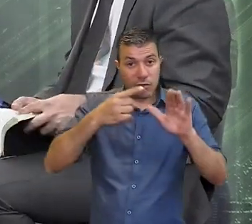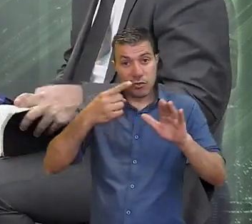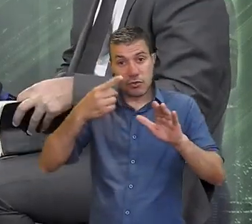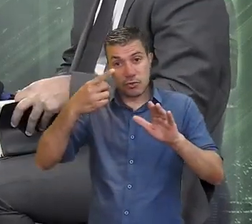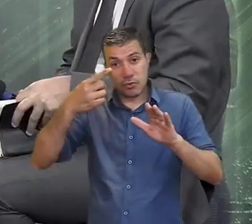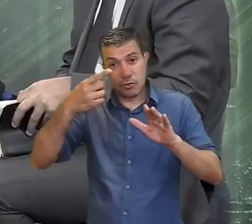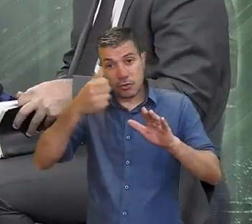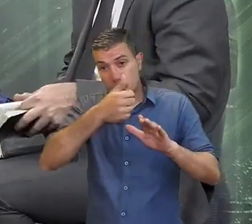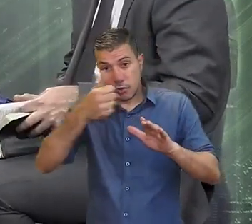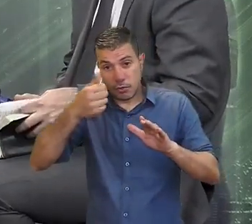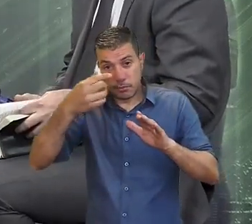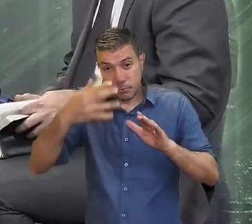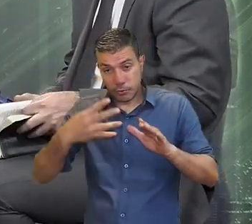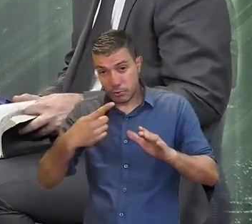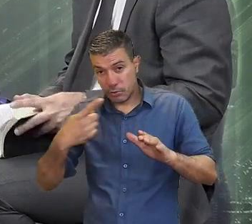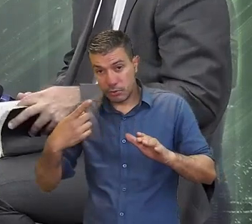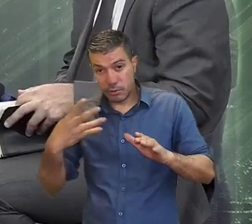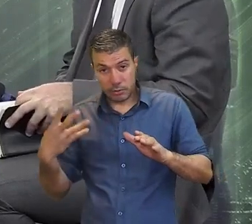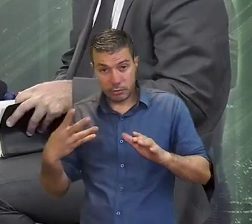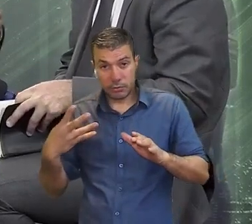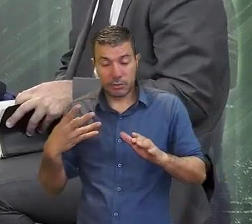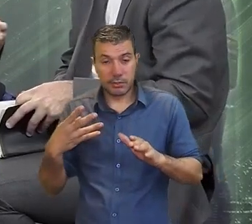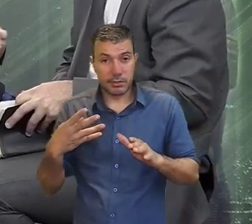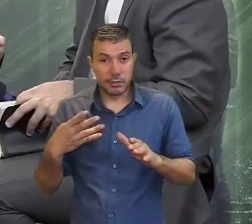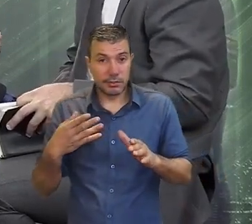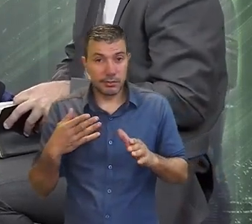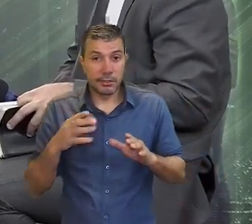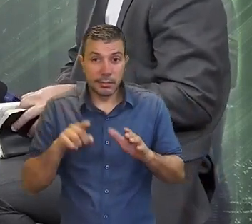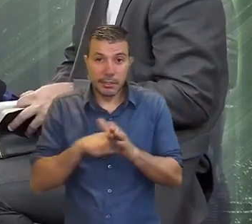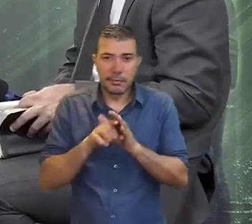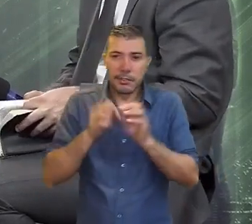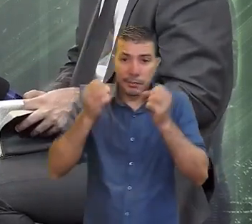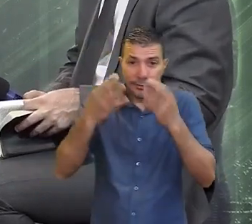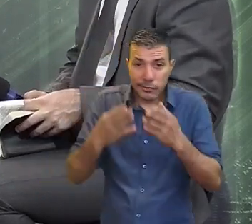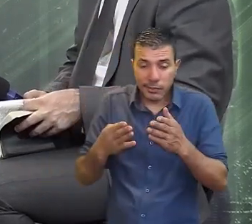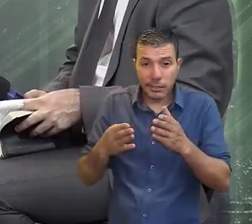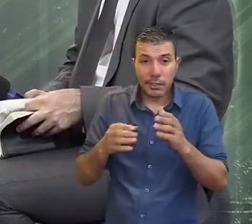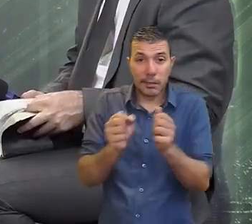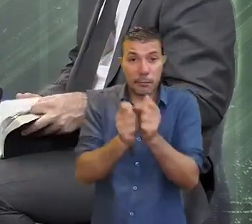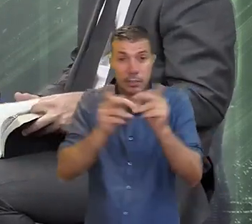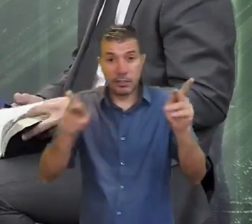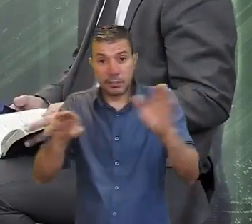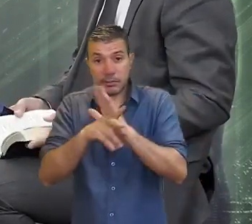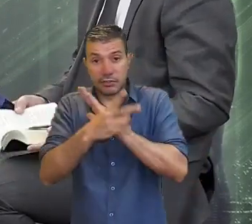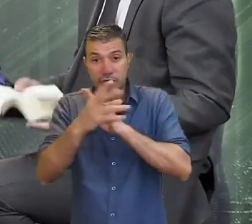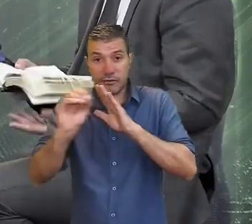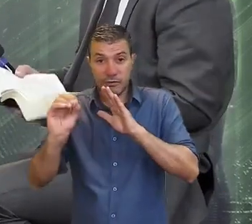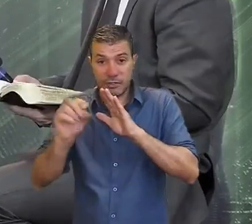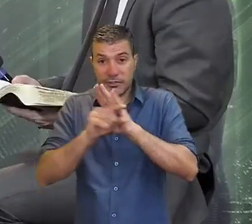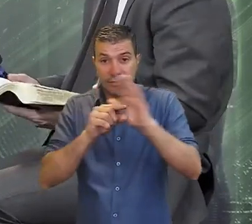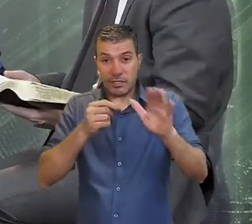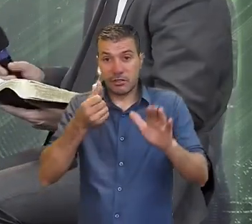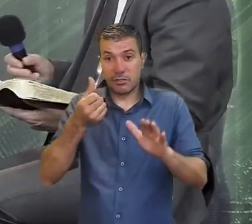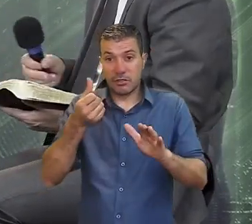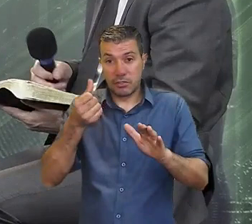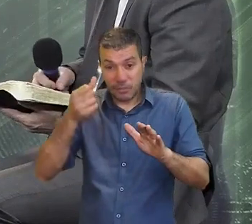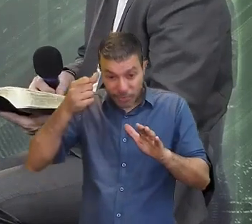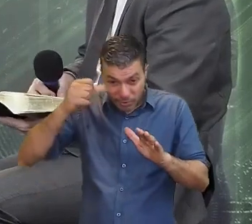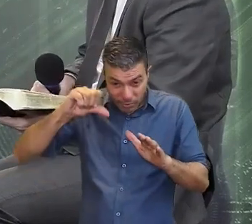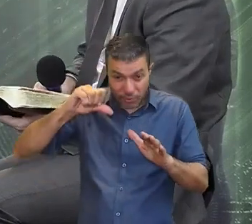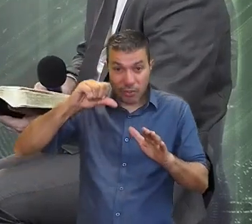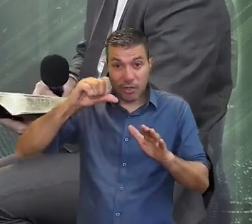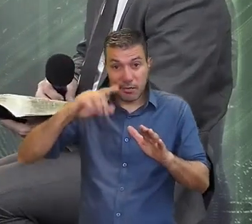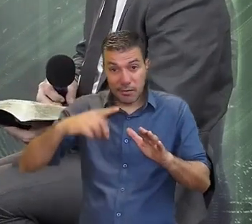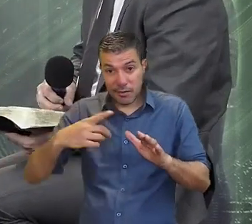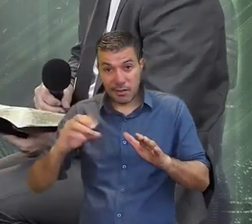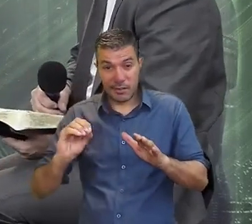20, de 1 a 3, e eu vou ler para ajudar também, posso participar também, pastor, hein? Eu vou ler Apocalipse capítulo 20, versos 9 e 10, podemos fazer assim? Sim,